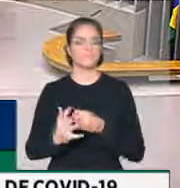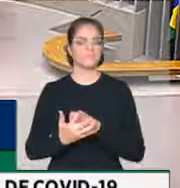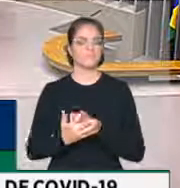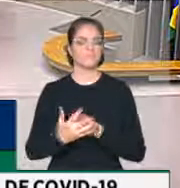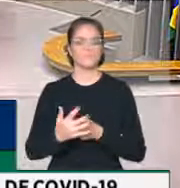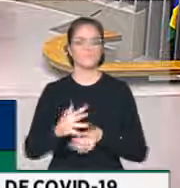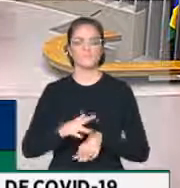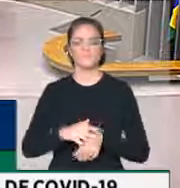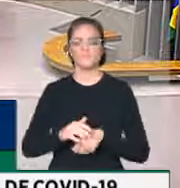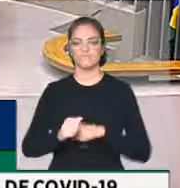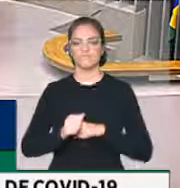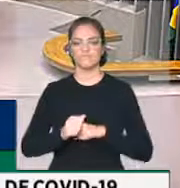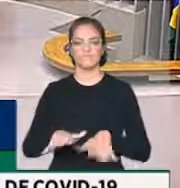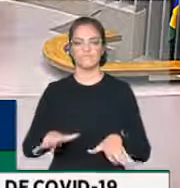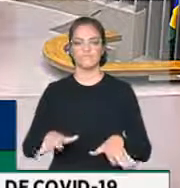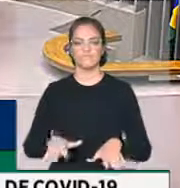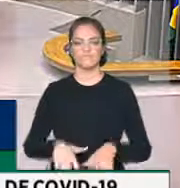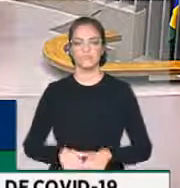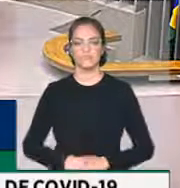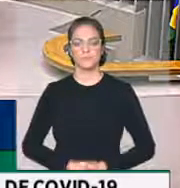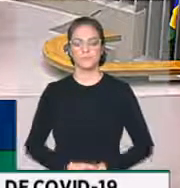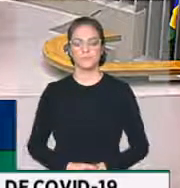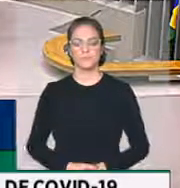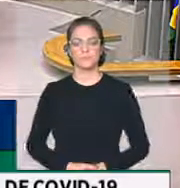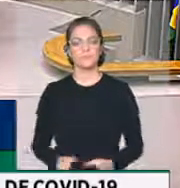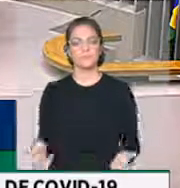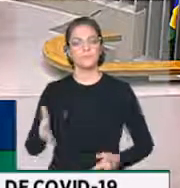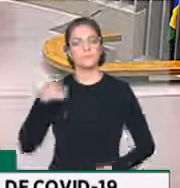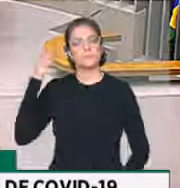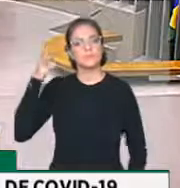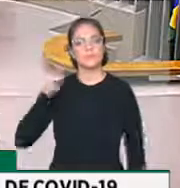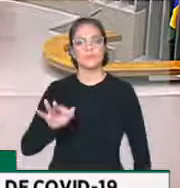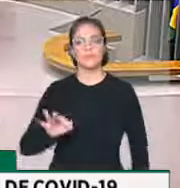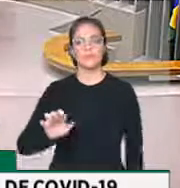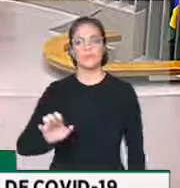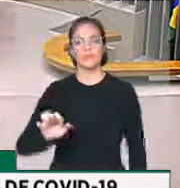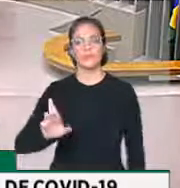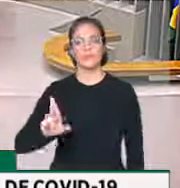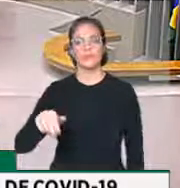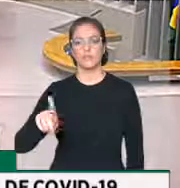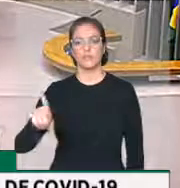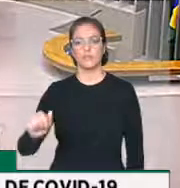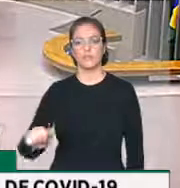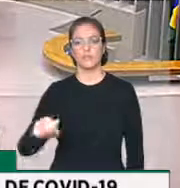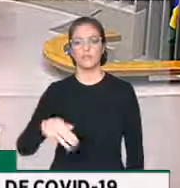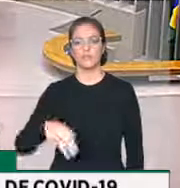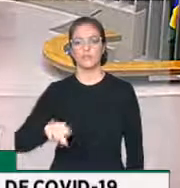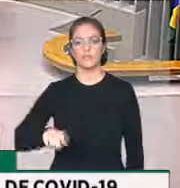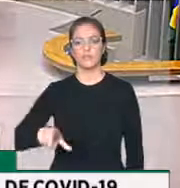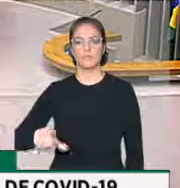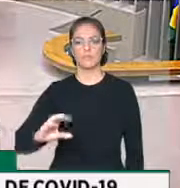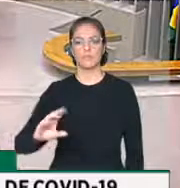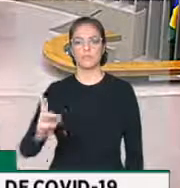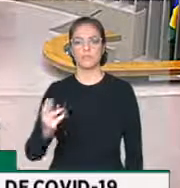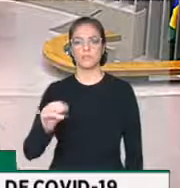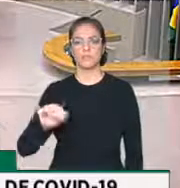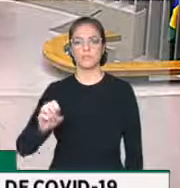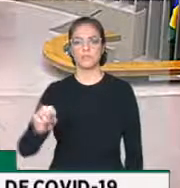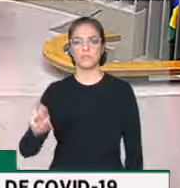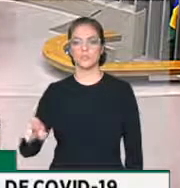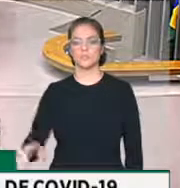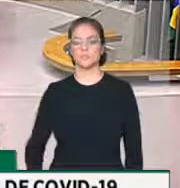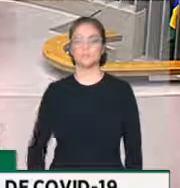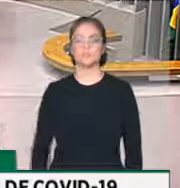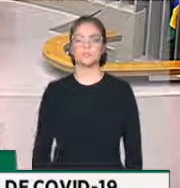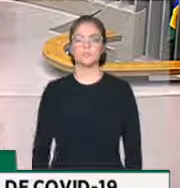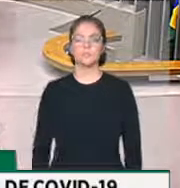pandemia da Covid-19. Presidente, Fernanda Melchiona, na tribuna. Usar o tempo de liderança agora. E eu quero